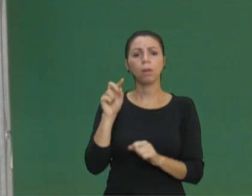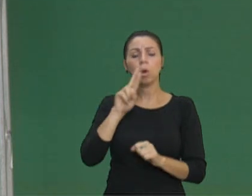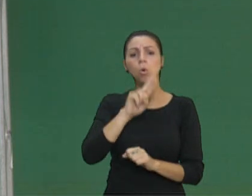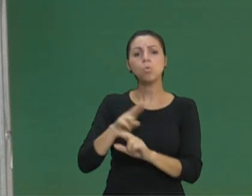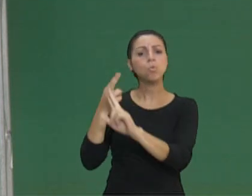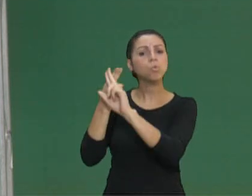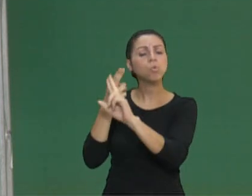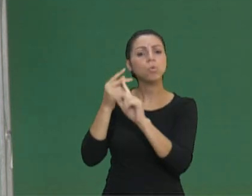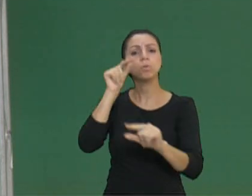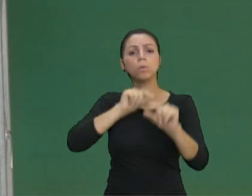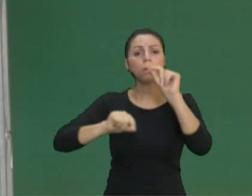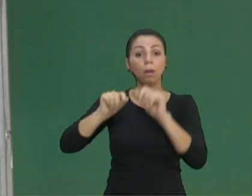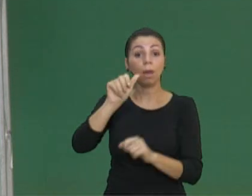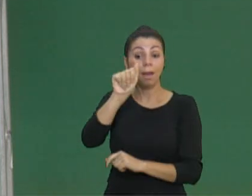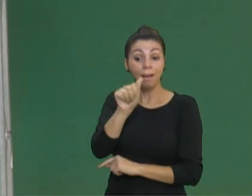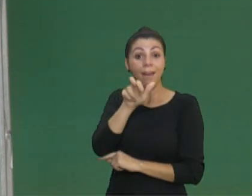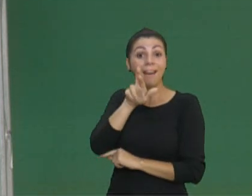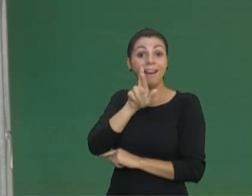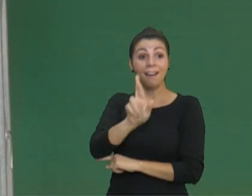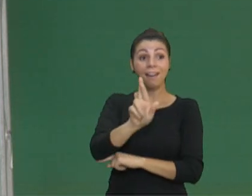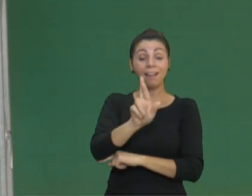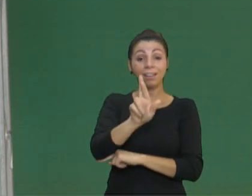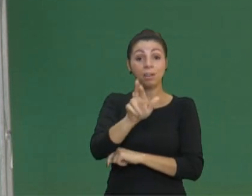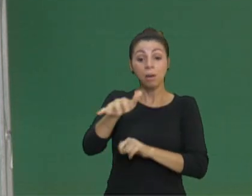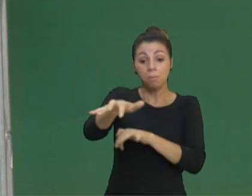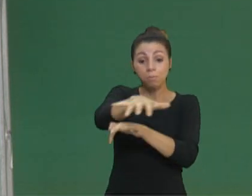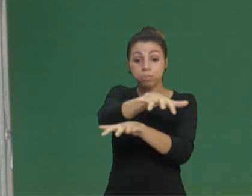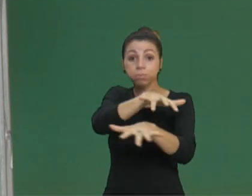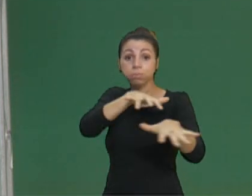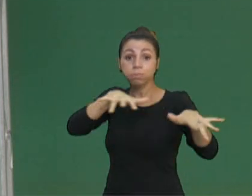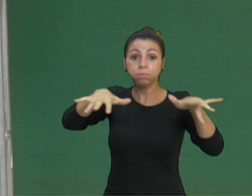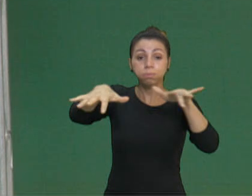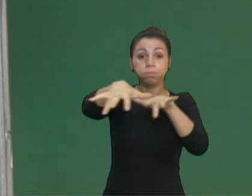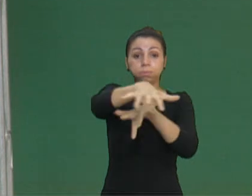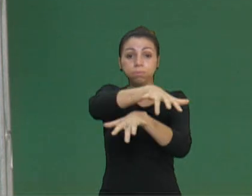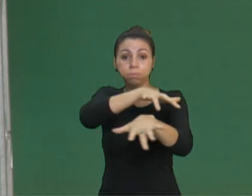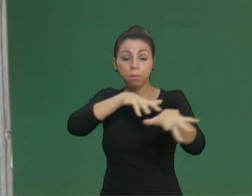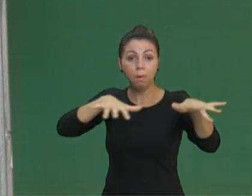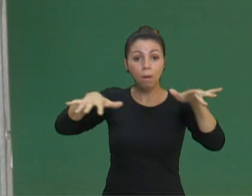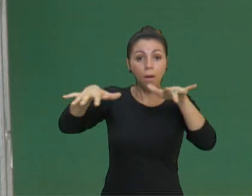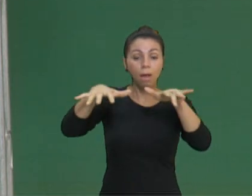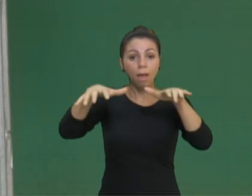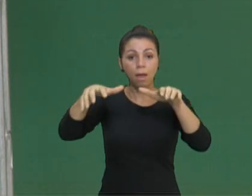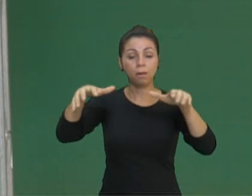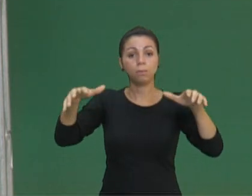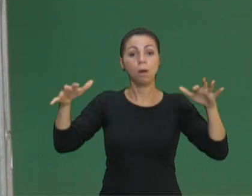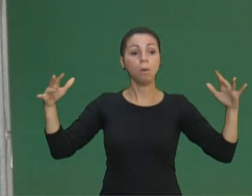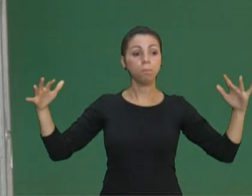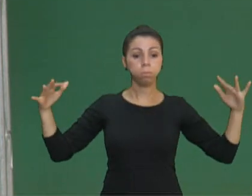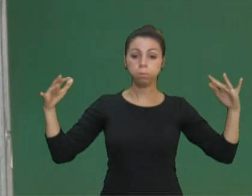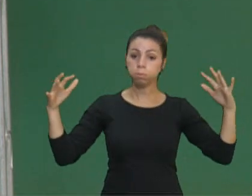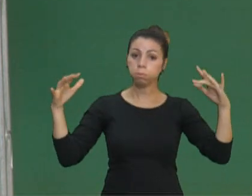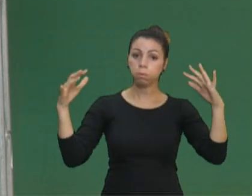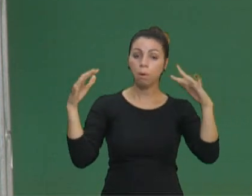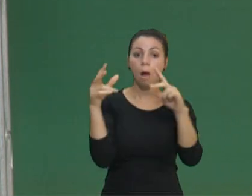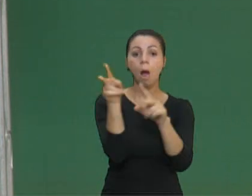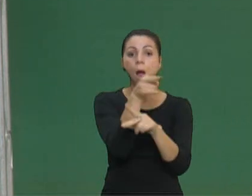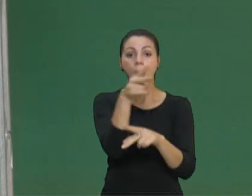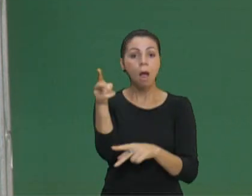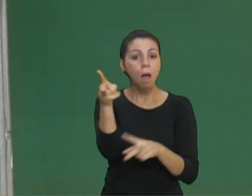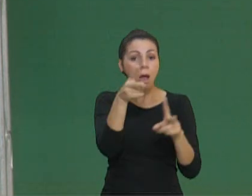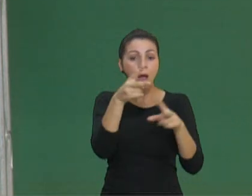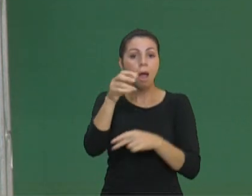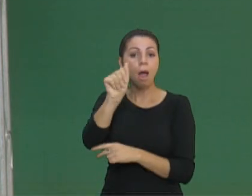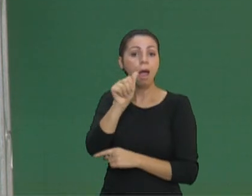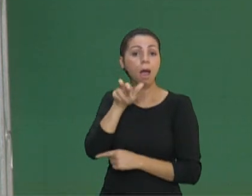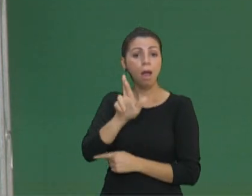a circulação atmosférica nada mais é do que os deslocamentos de massas de ar.